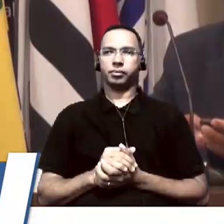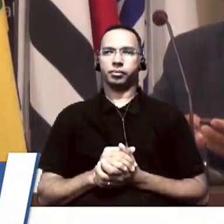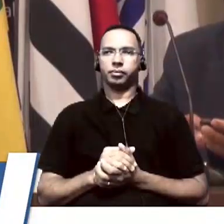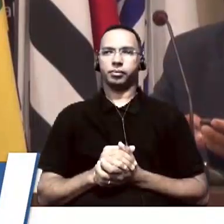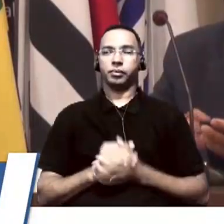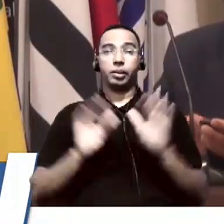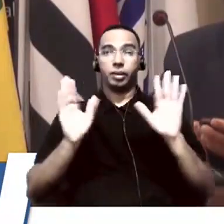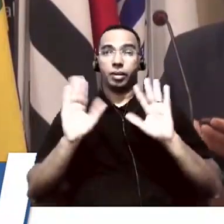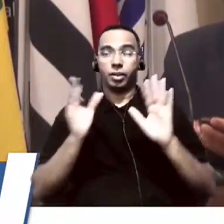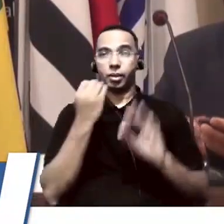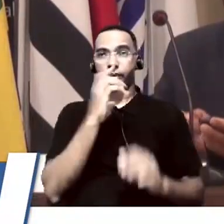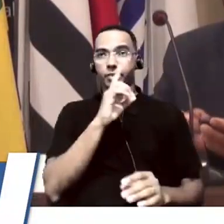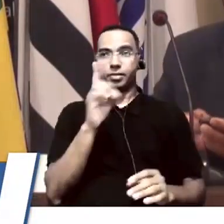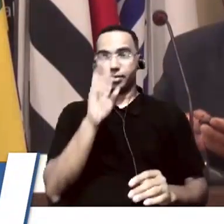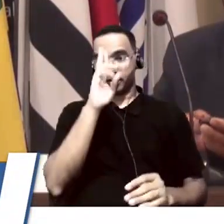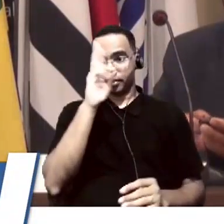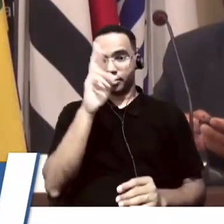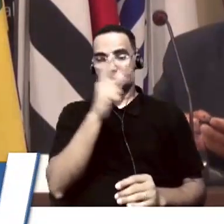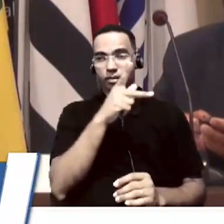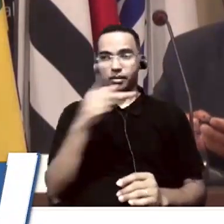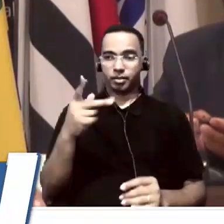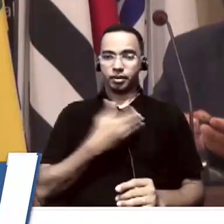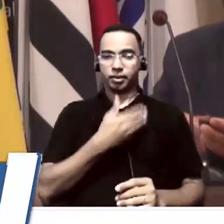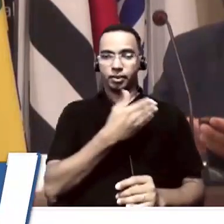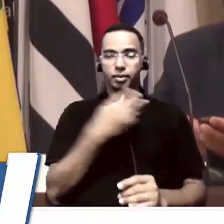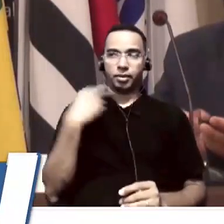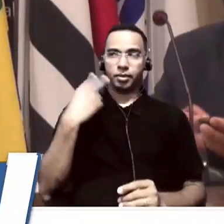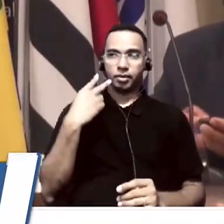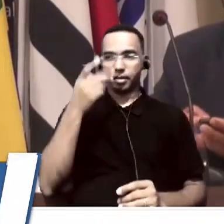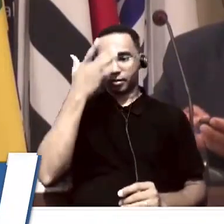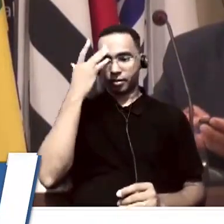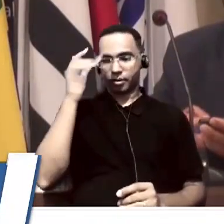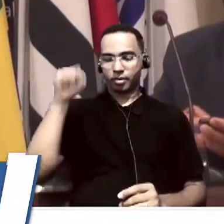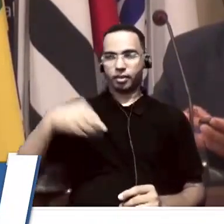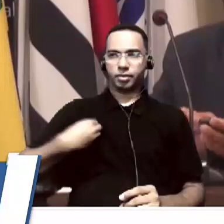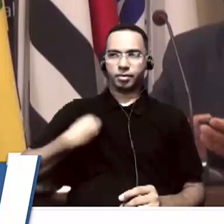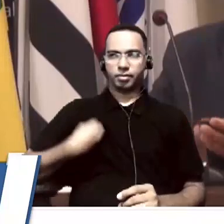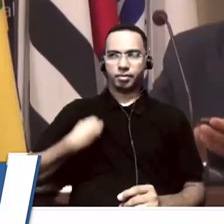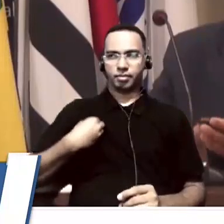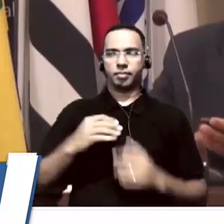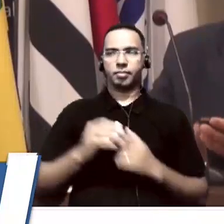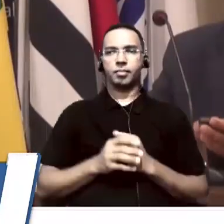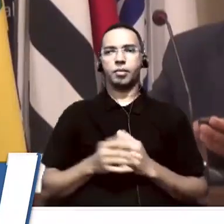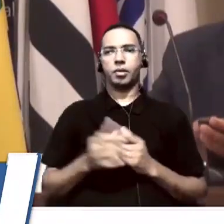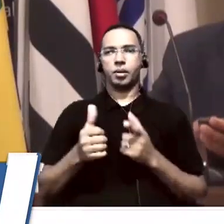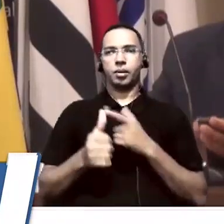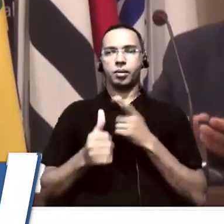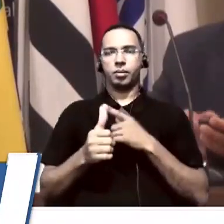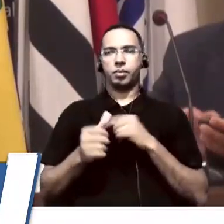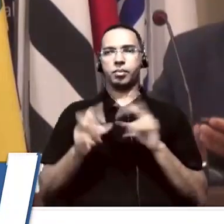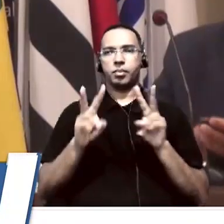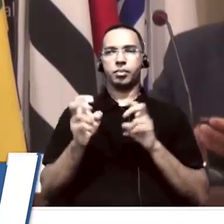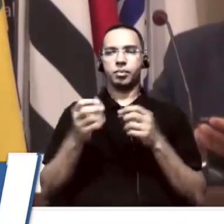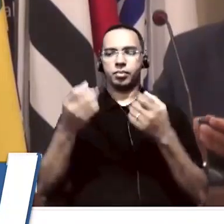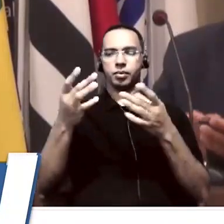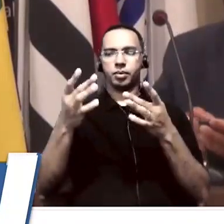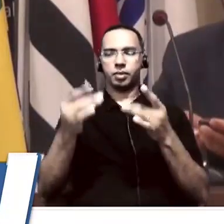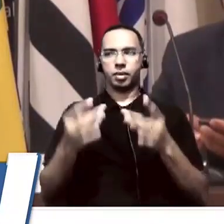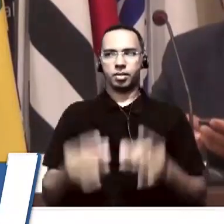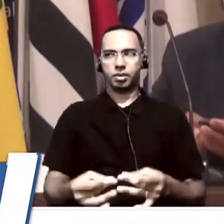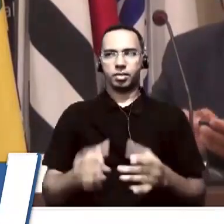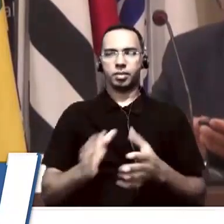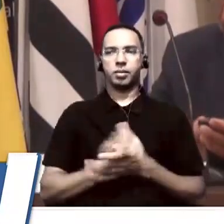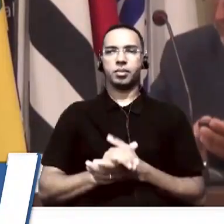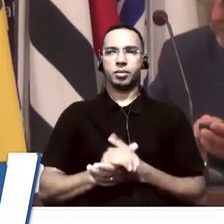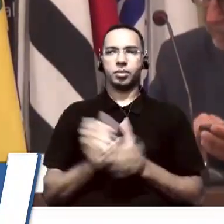Bom dia, senhor presidente, colegas vereadores, público aqui presente. Primeiro assunto assim, que eu vou detalhar aqui,